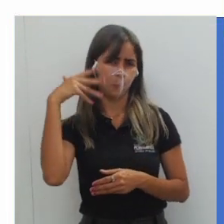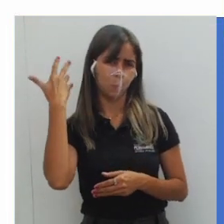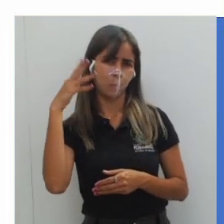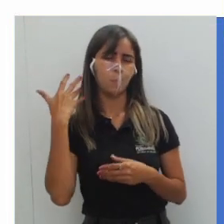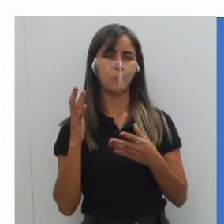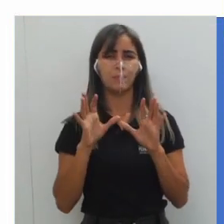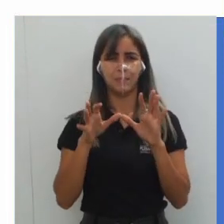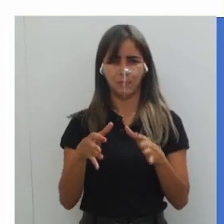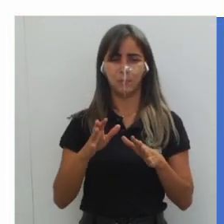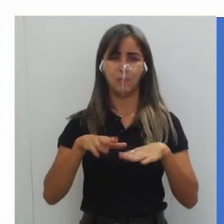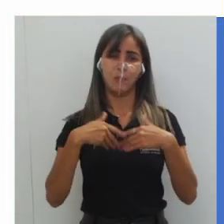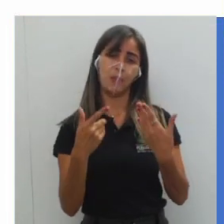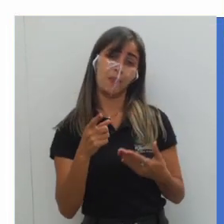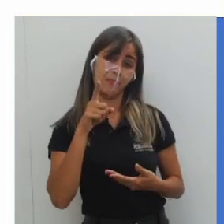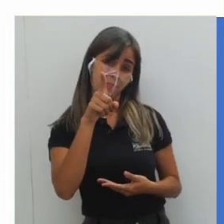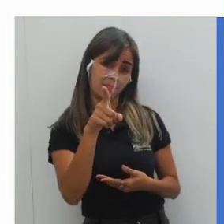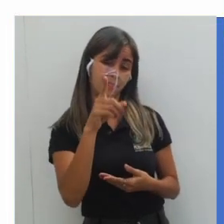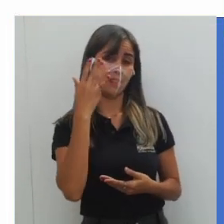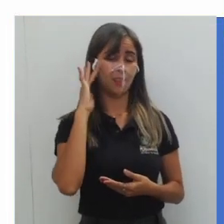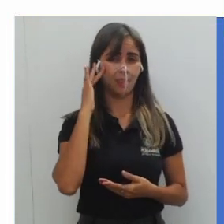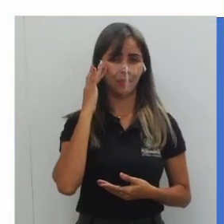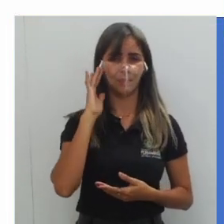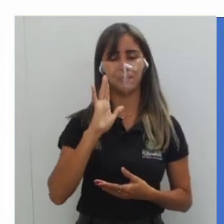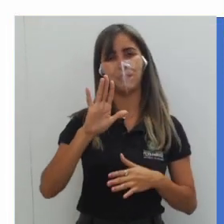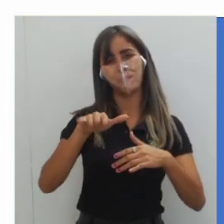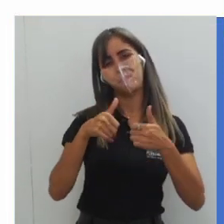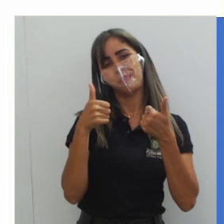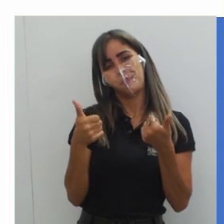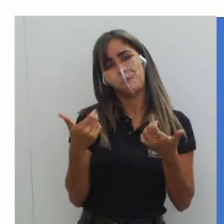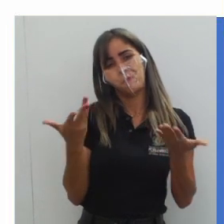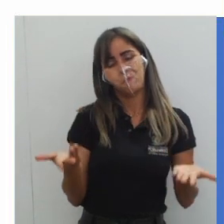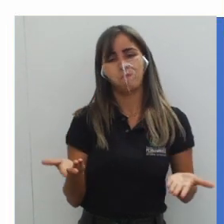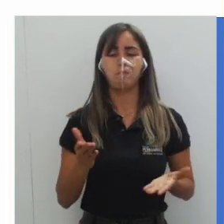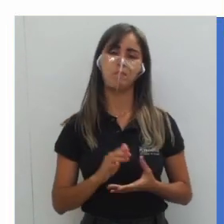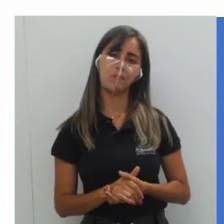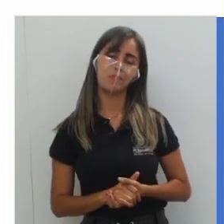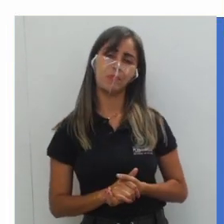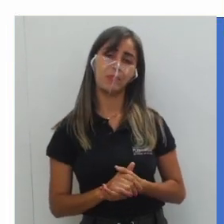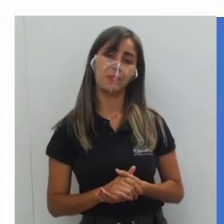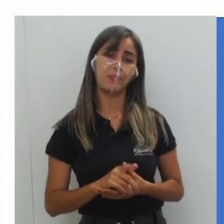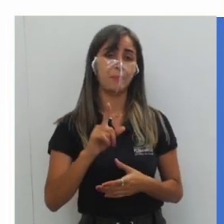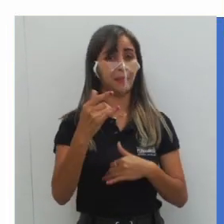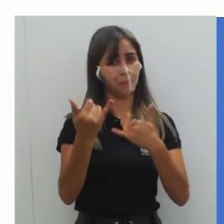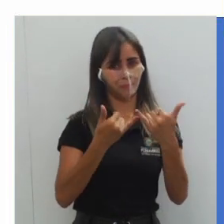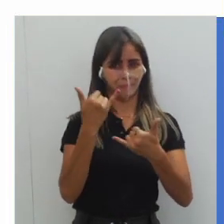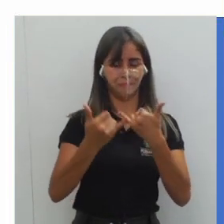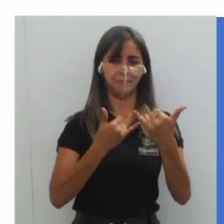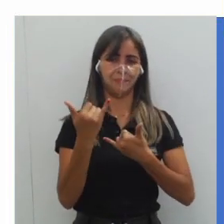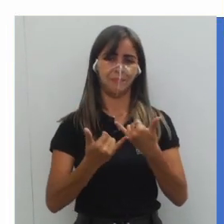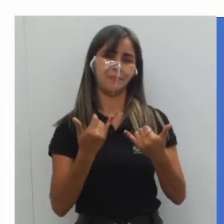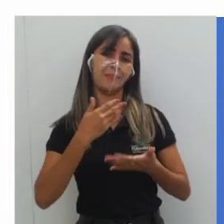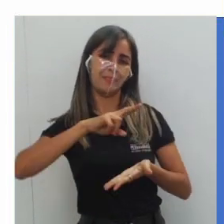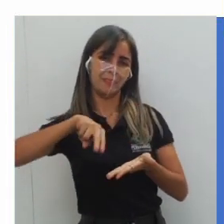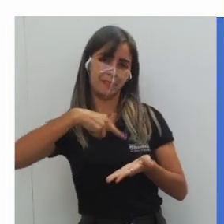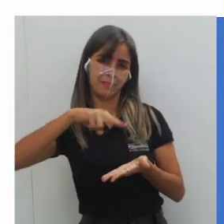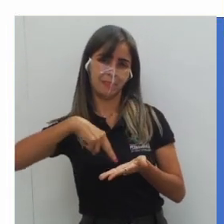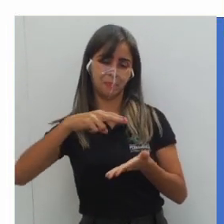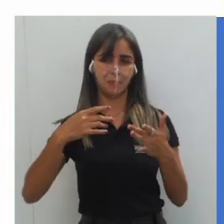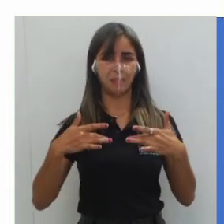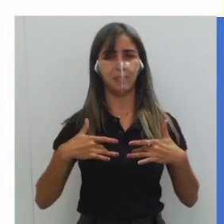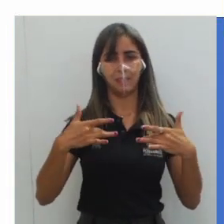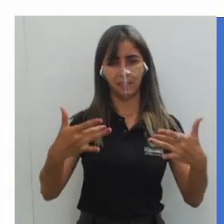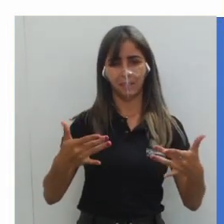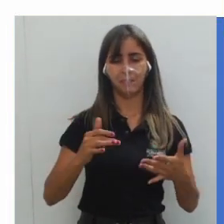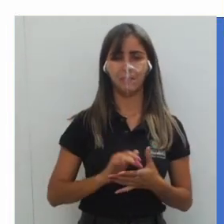aí musical, qual é que você acha que é melhor, o mais divertido, a dança